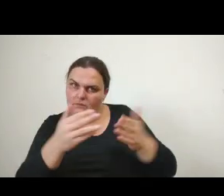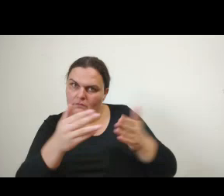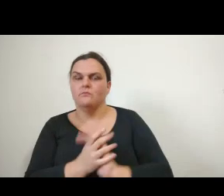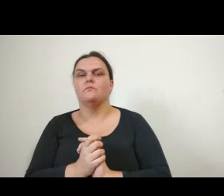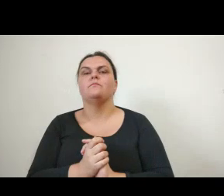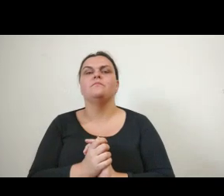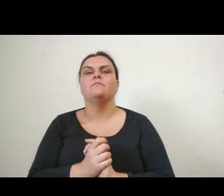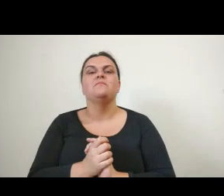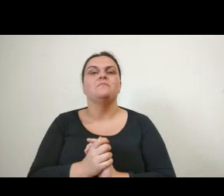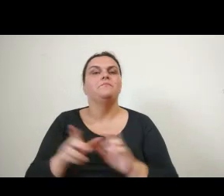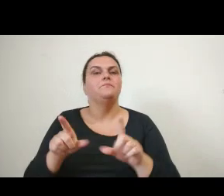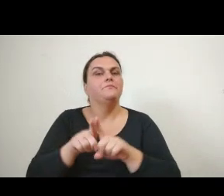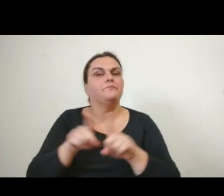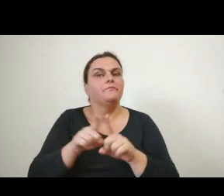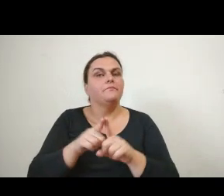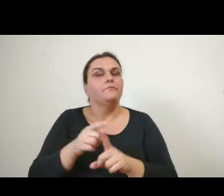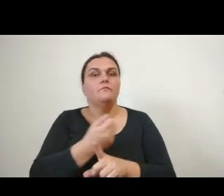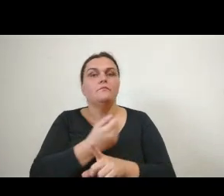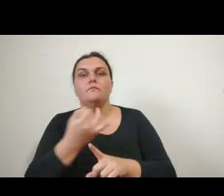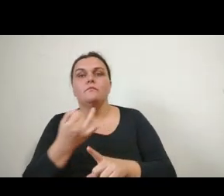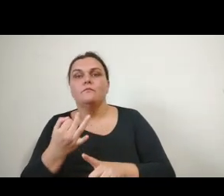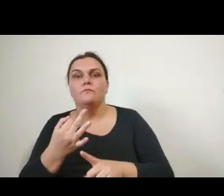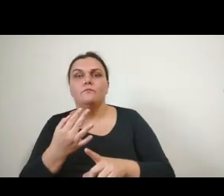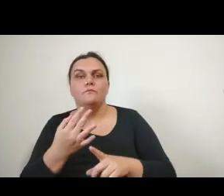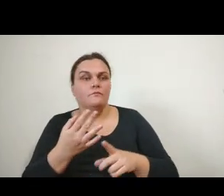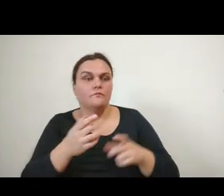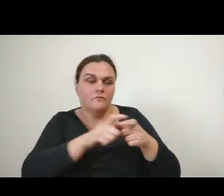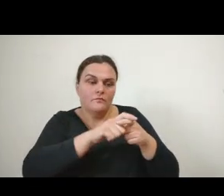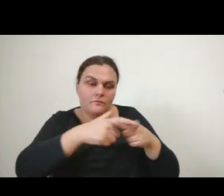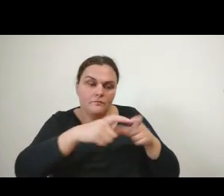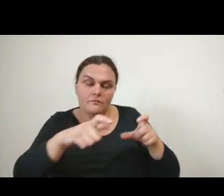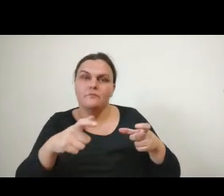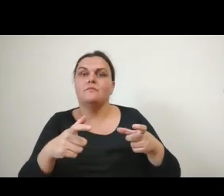A taxa líquida de reprodução é dada, né,